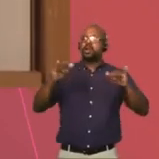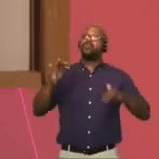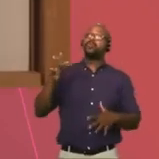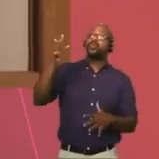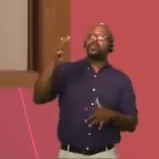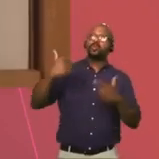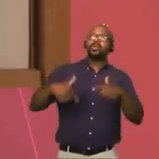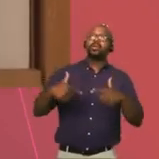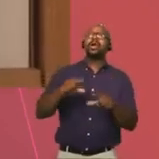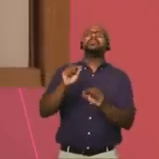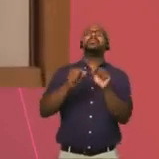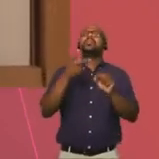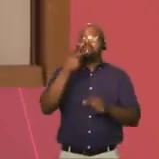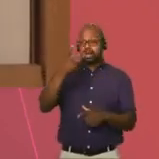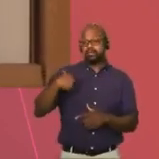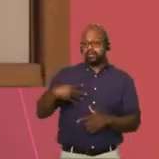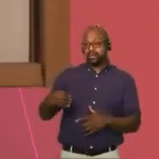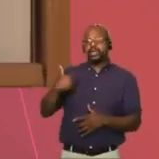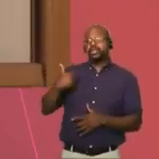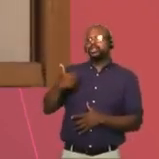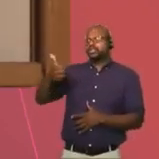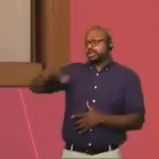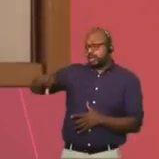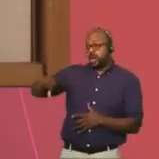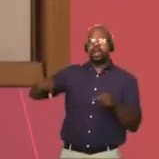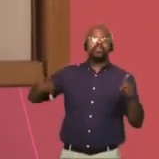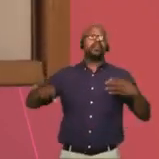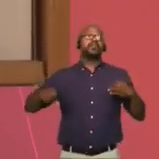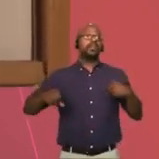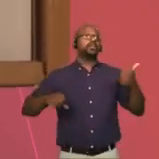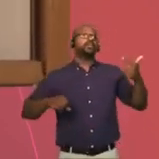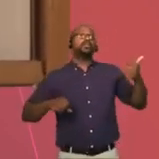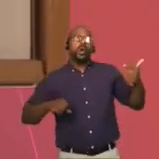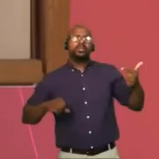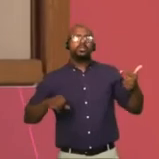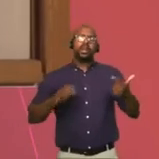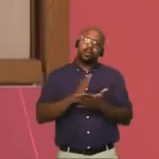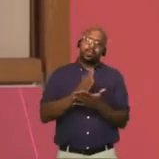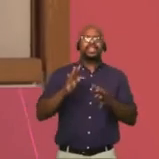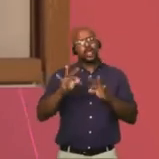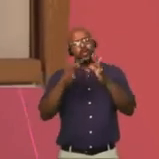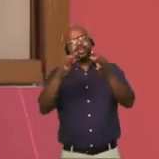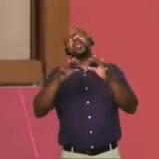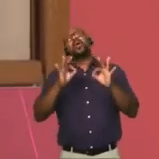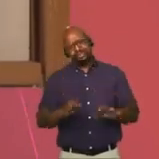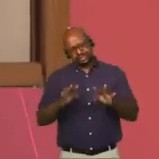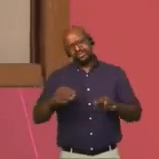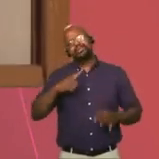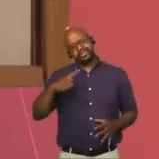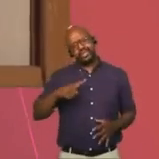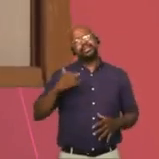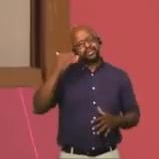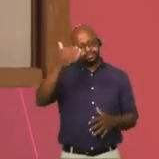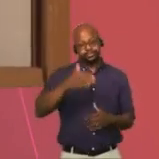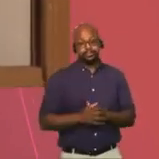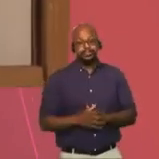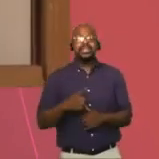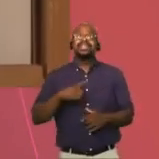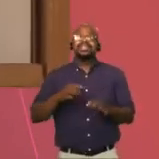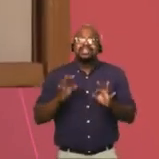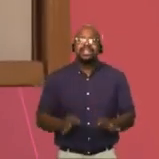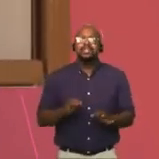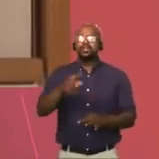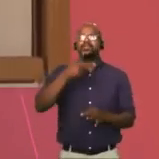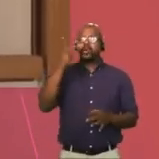o trabalho que eu digo a gente vê 19 anos é filha de 12 anos alguma coisa em tecnologia certamente nós teremos mas eu tenho certeza